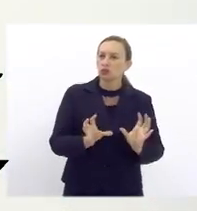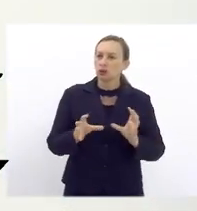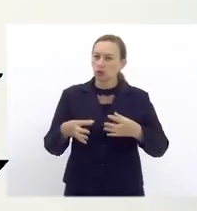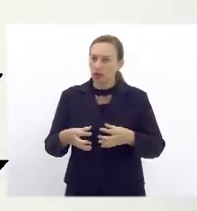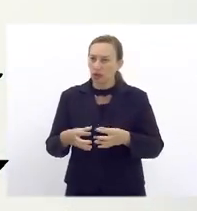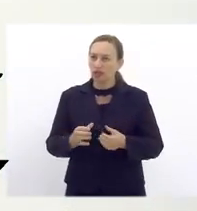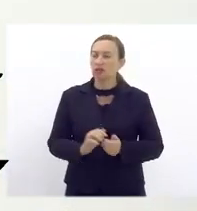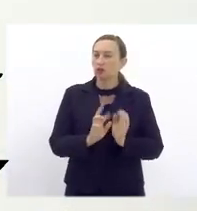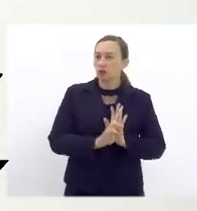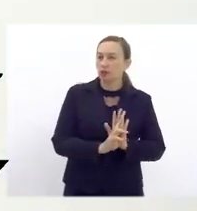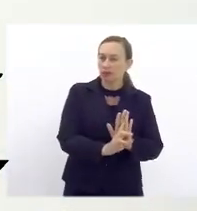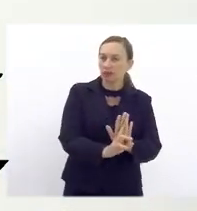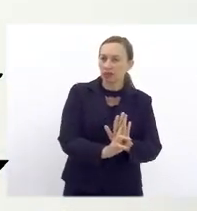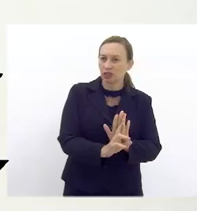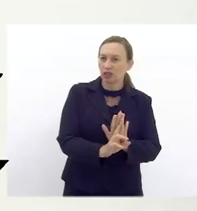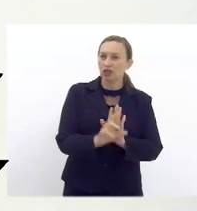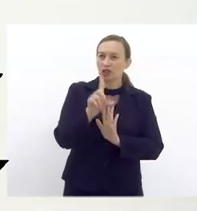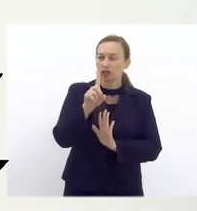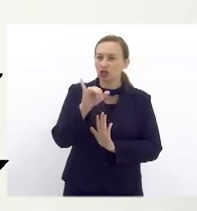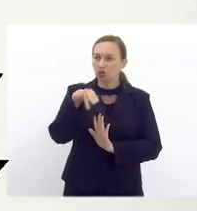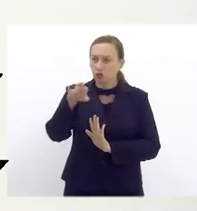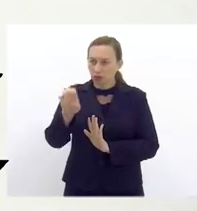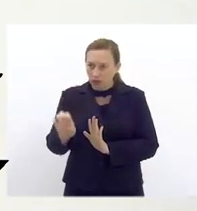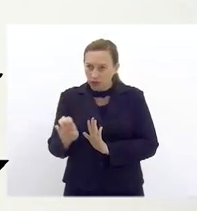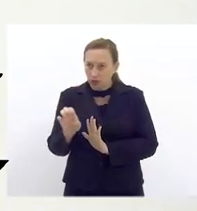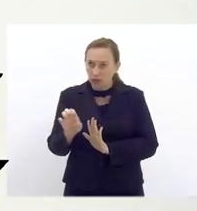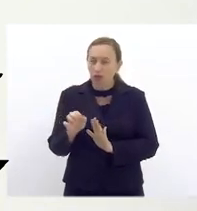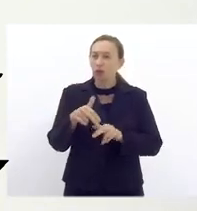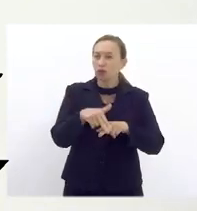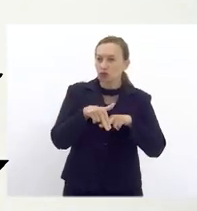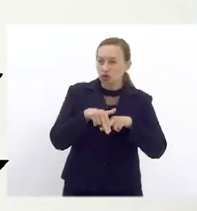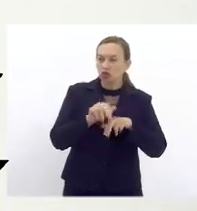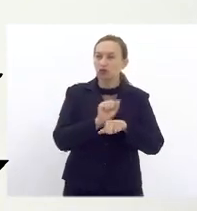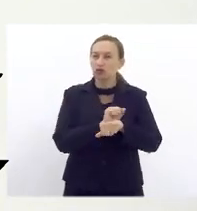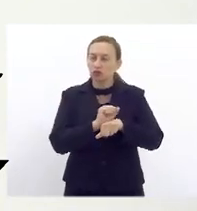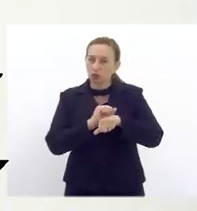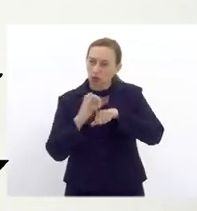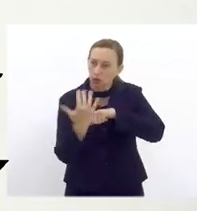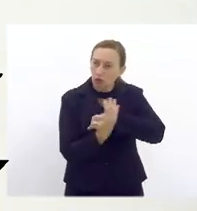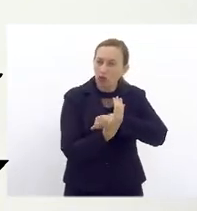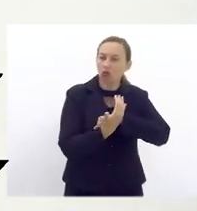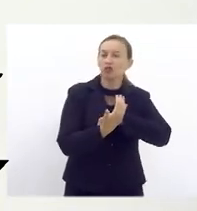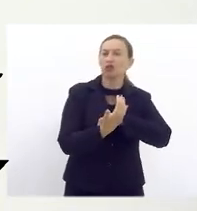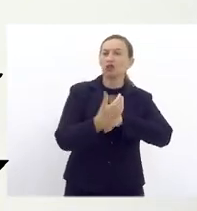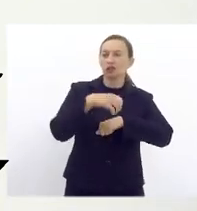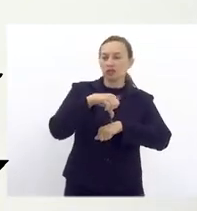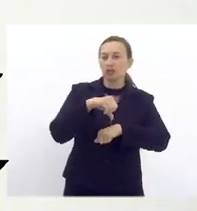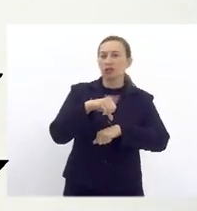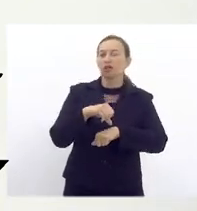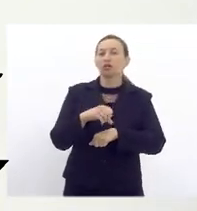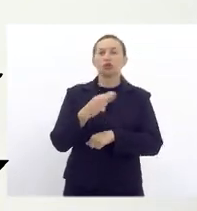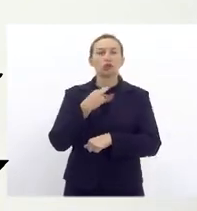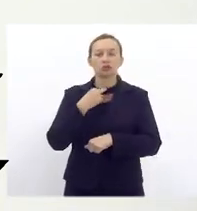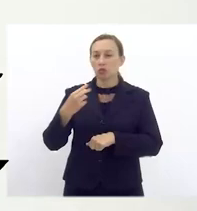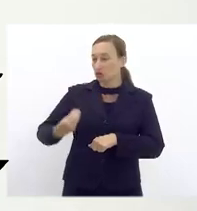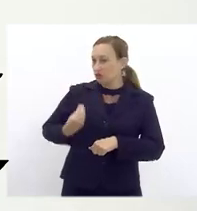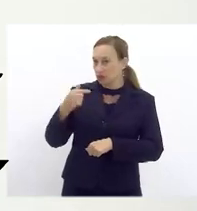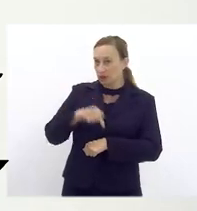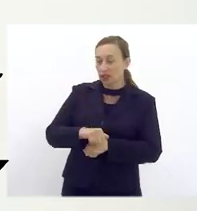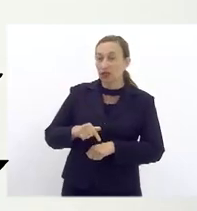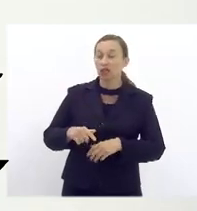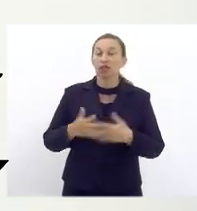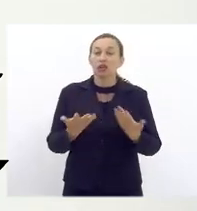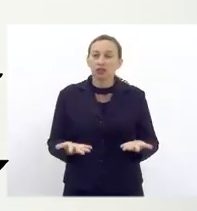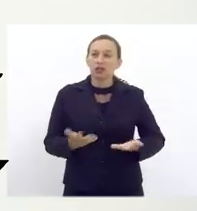aqui estou representando Diane kuber que por conta de uma covid branda que já está bem Não pode te dar presente é sem sombra de